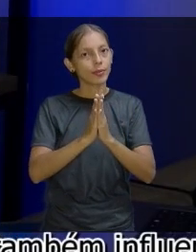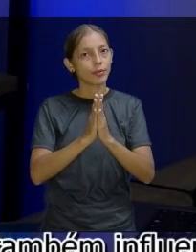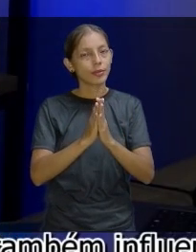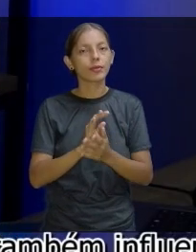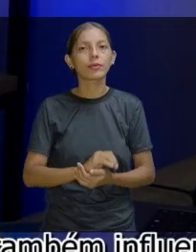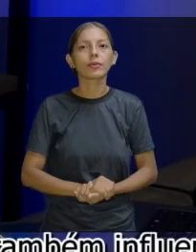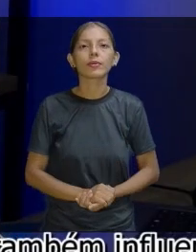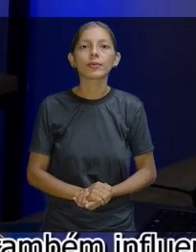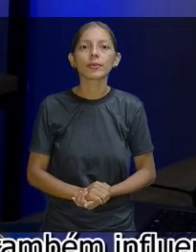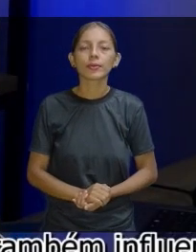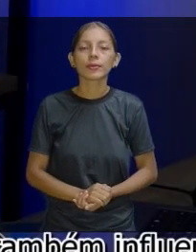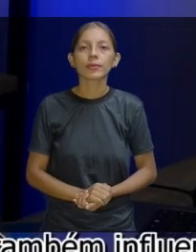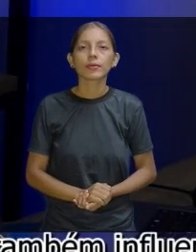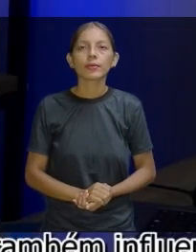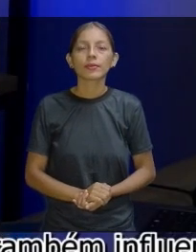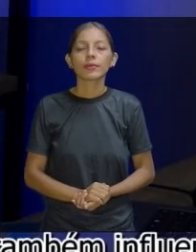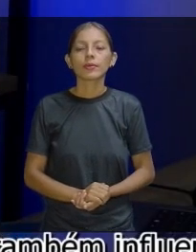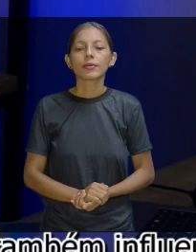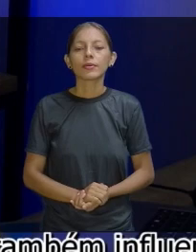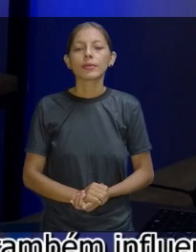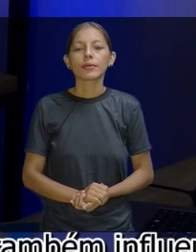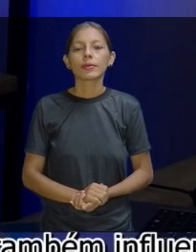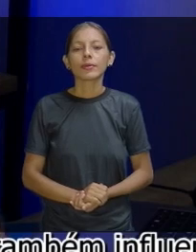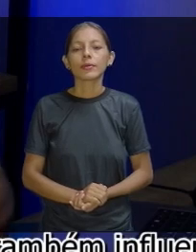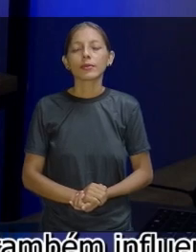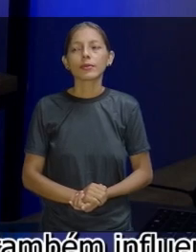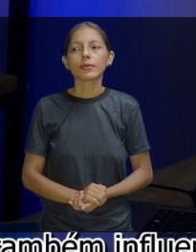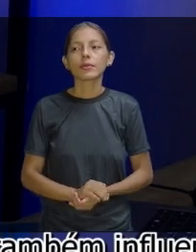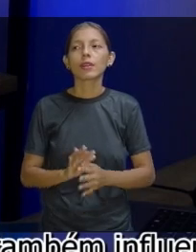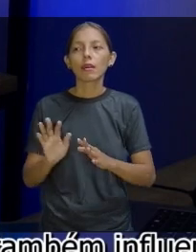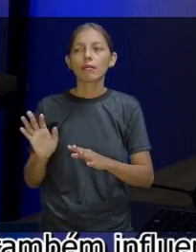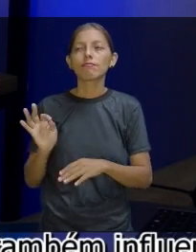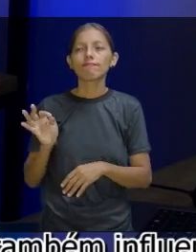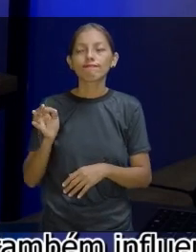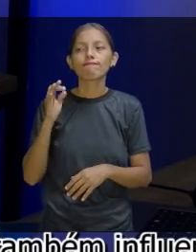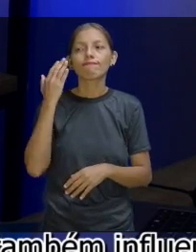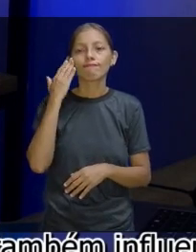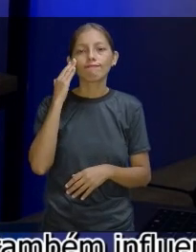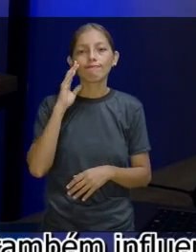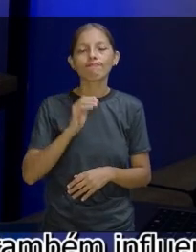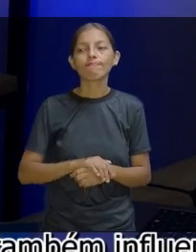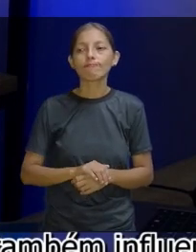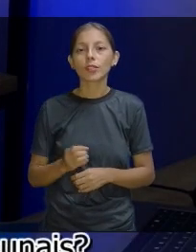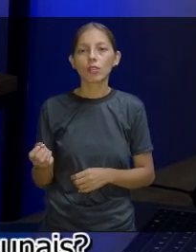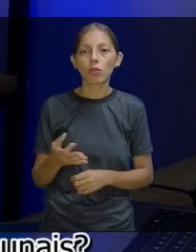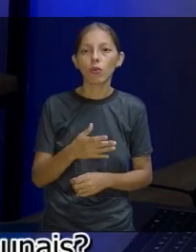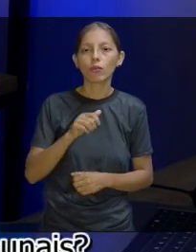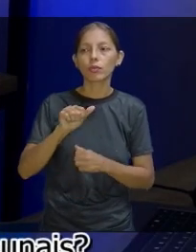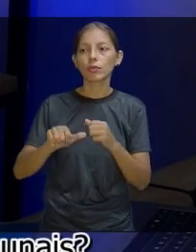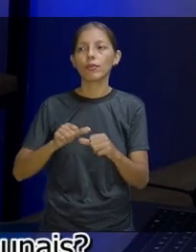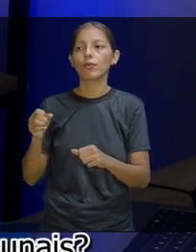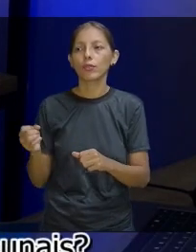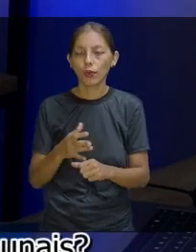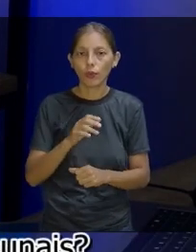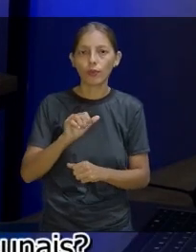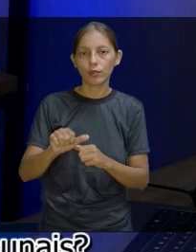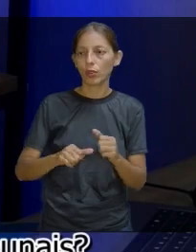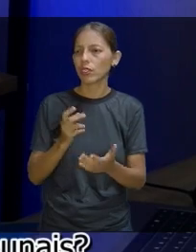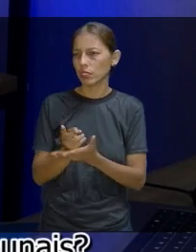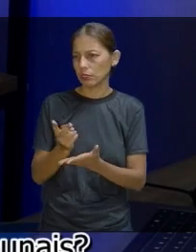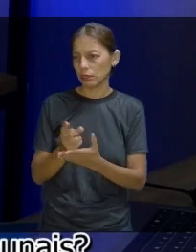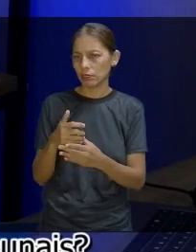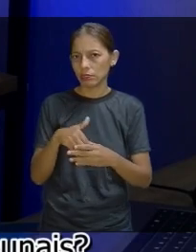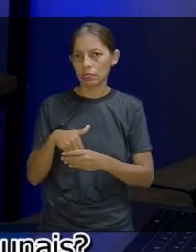renovação constante aí das eleições, né? Isso também influencia... Foco no apresentador Orion Teixeira. A jurisprudência eleitoral, a